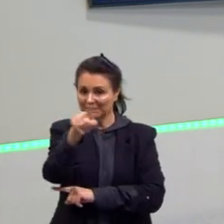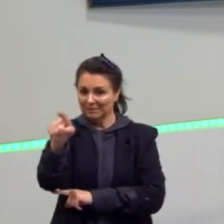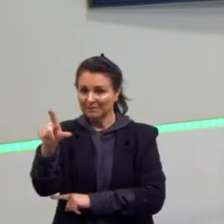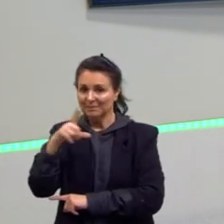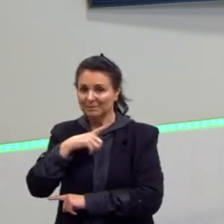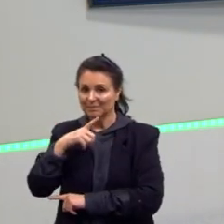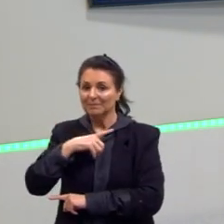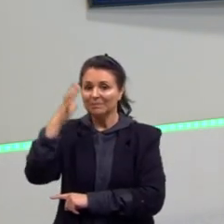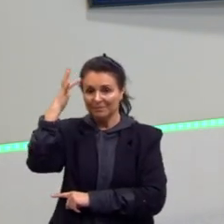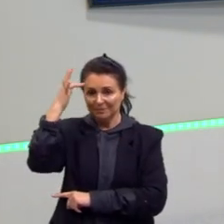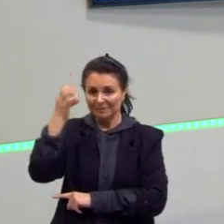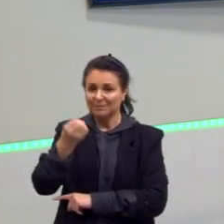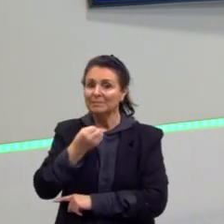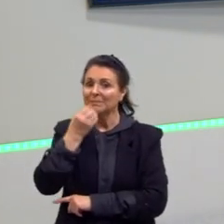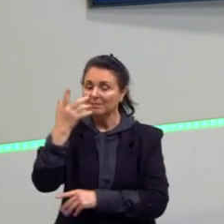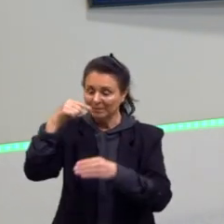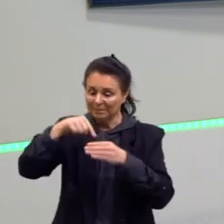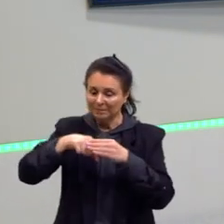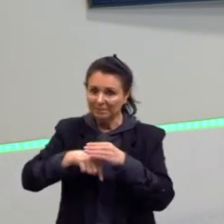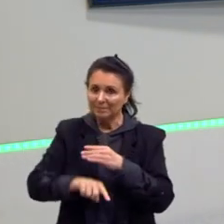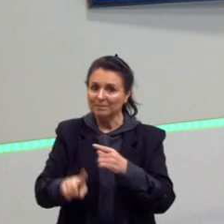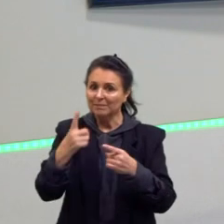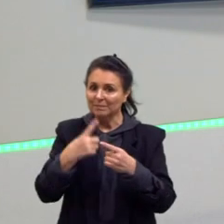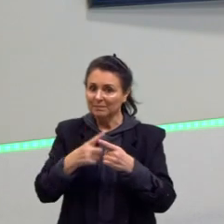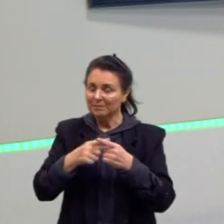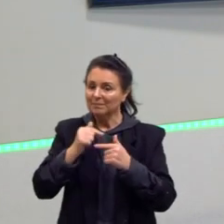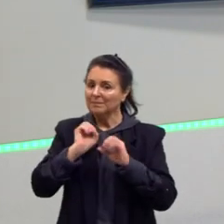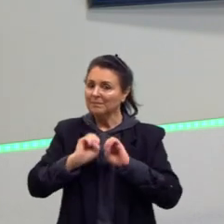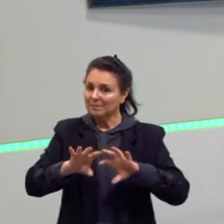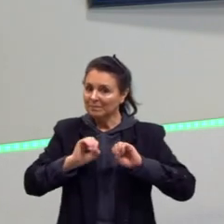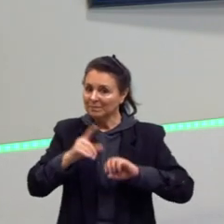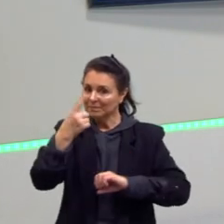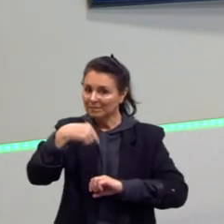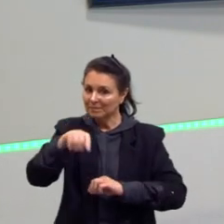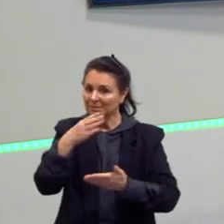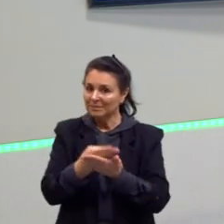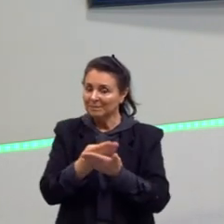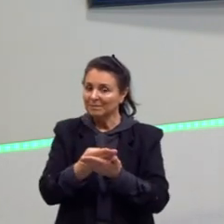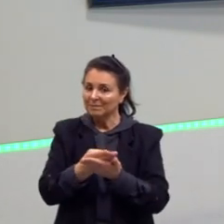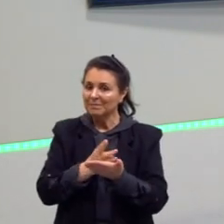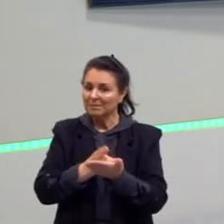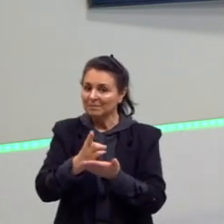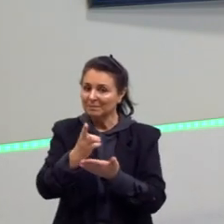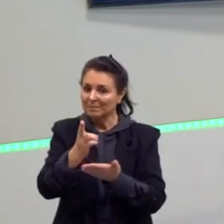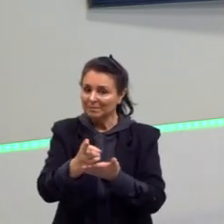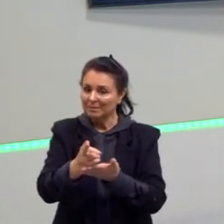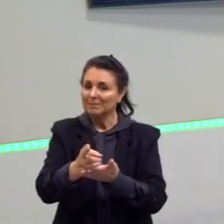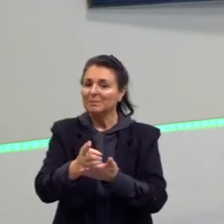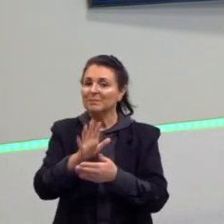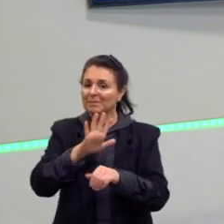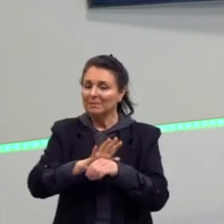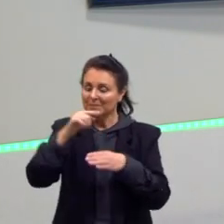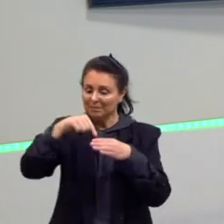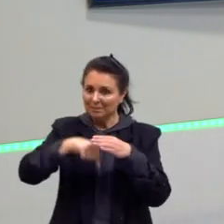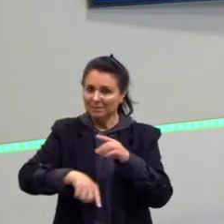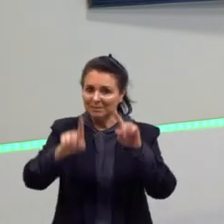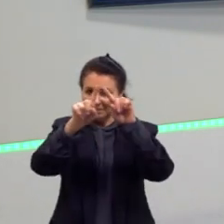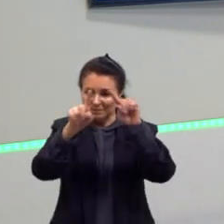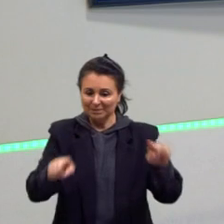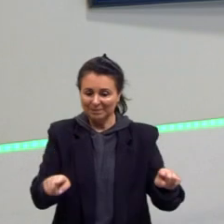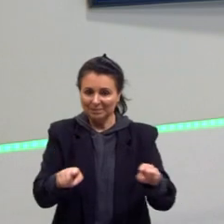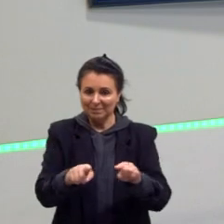tenham compreendido bem estes fatores porque nós vamos trabalhar aí nas próximas aulas ainda não é um pouco mais sobre